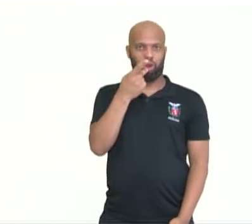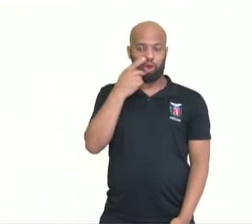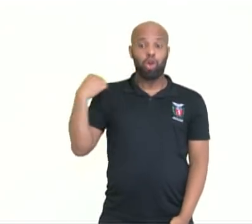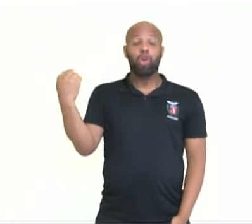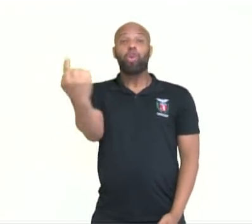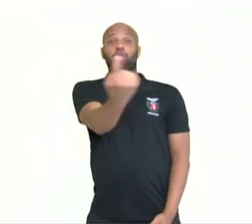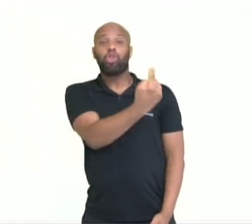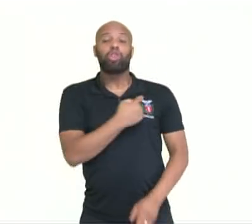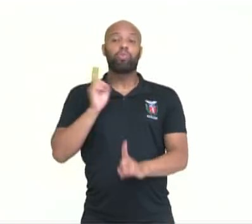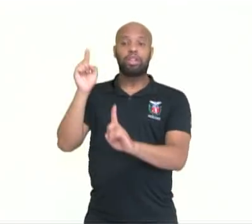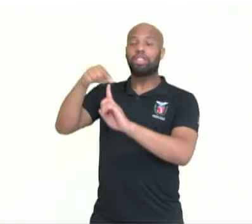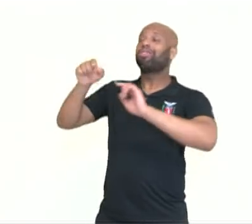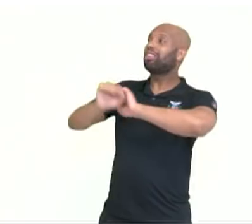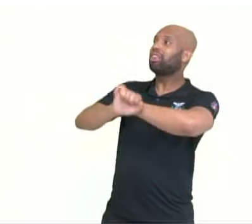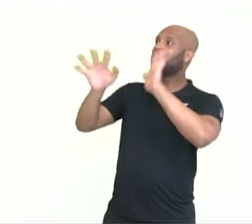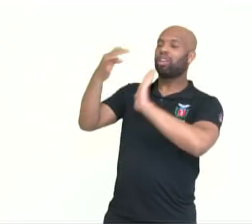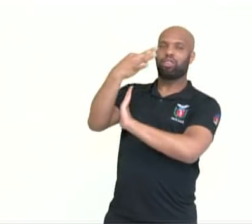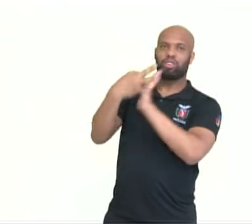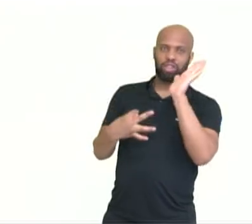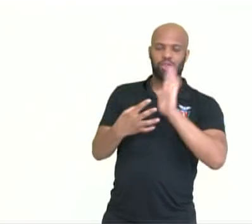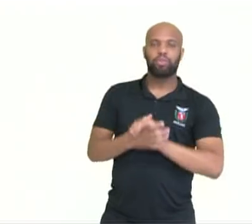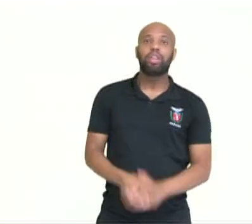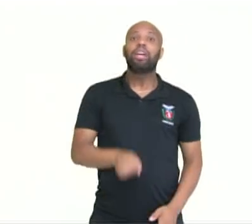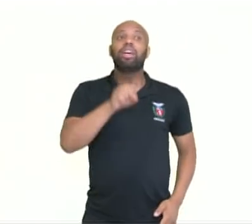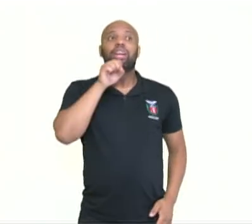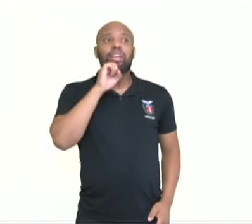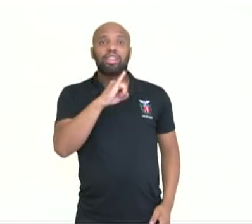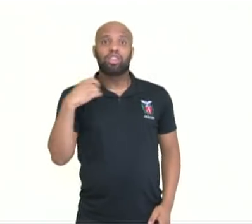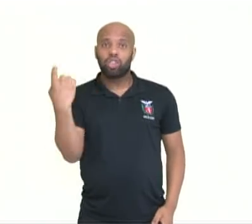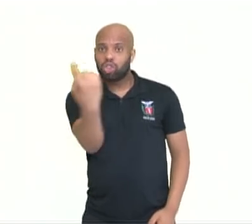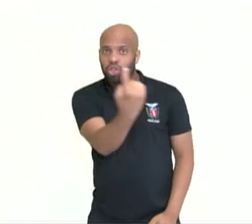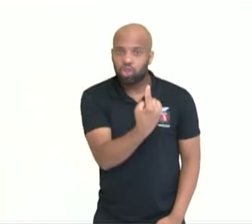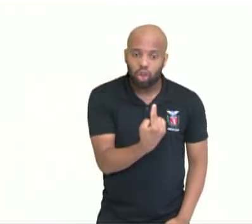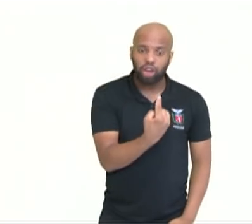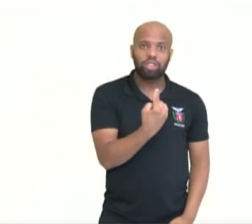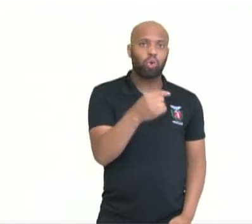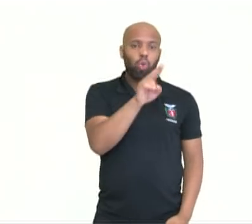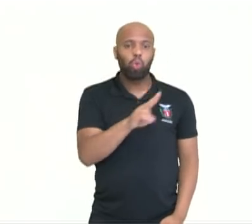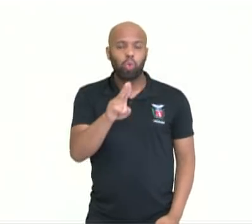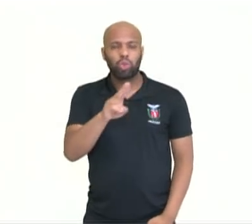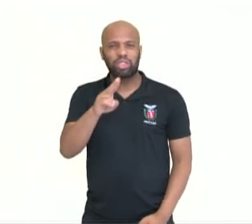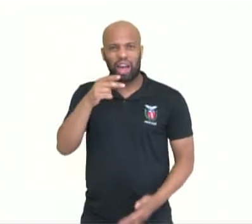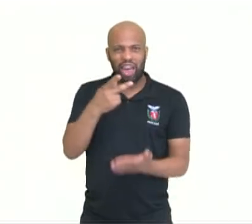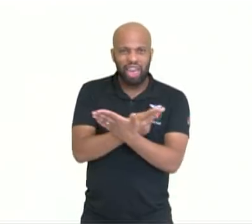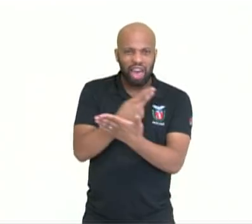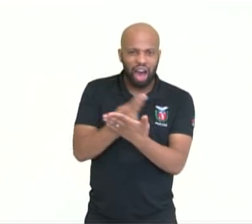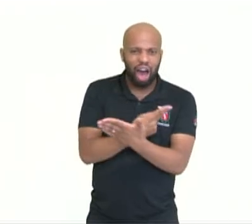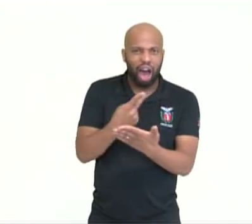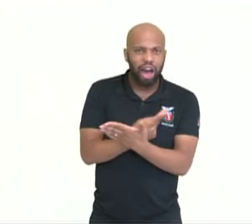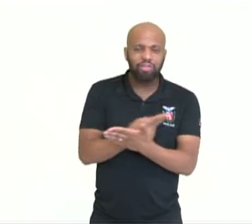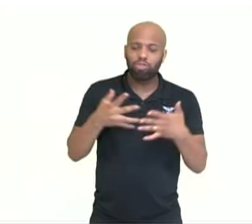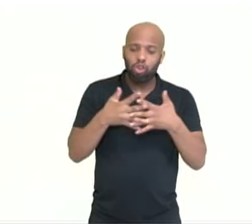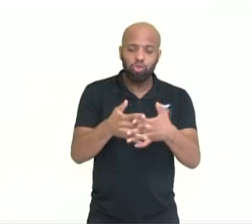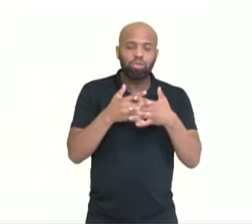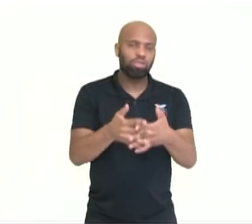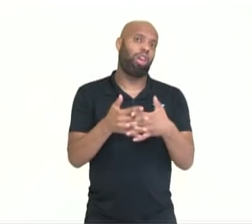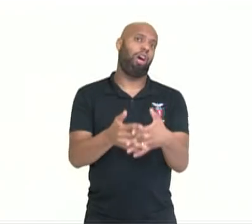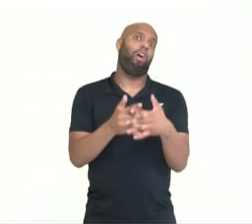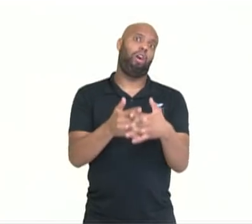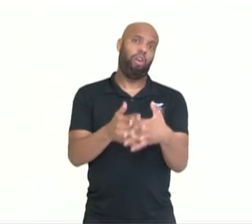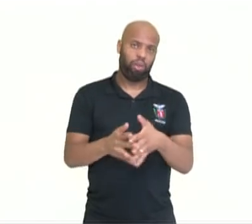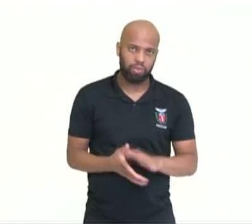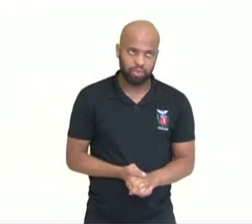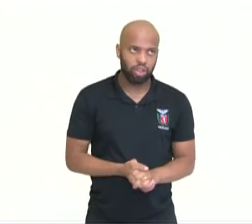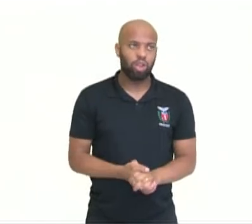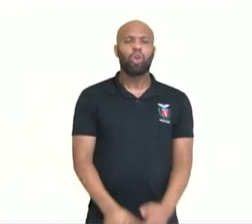dar clareza aos textos. Se não nos colocarem incorretamente, vira uma confusão como agora. O